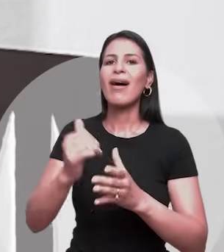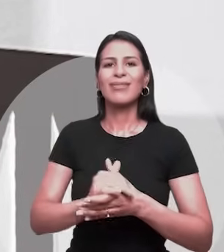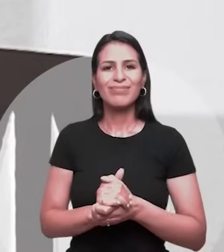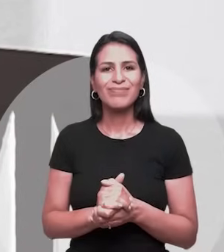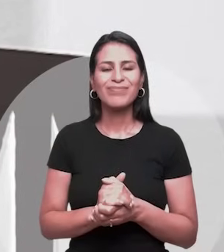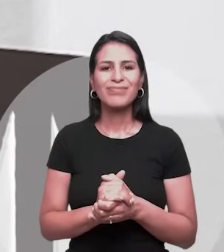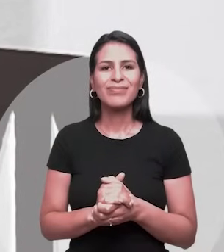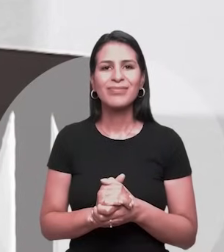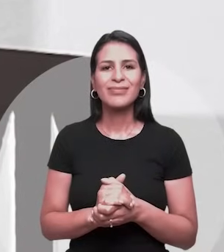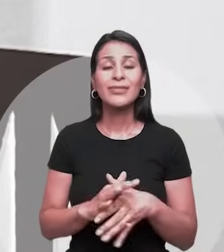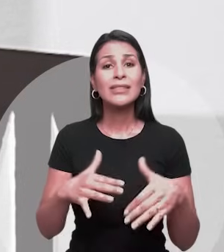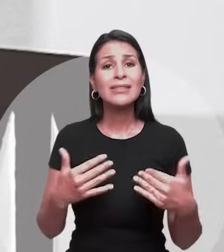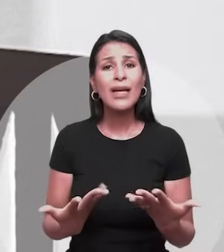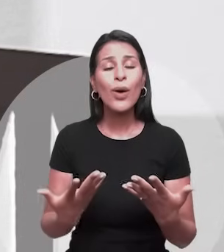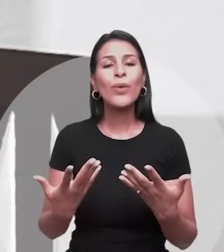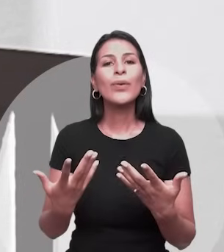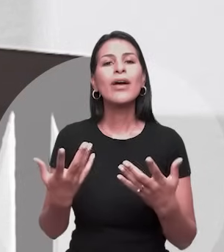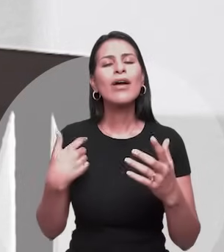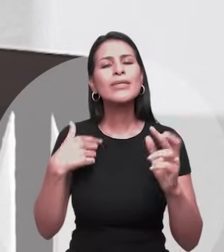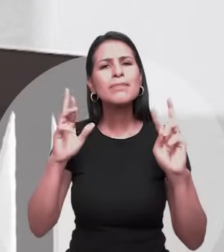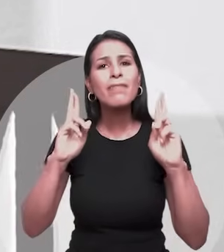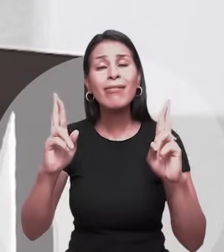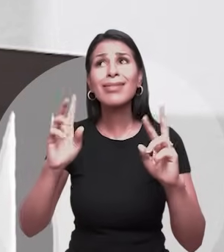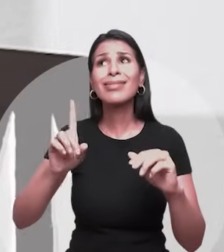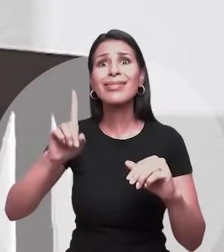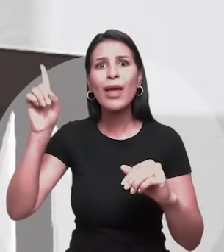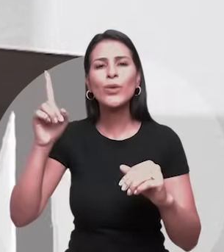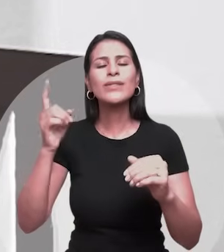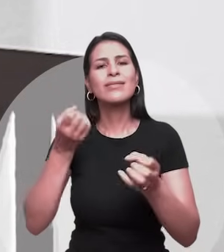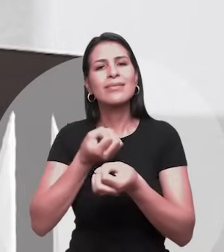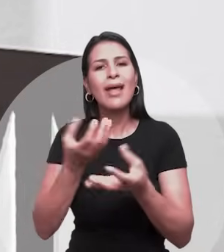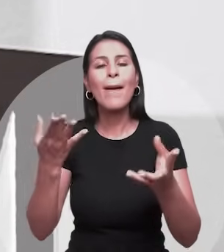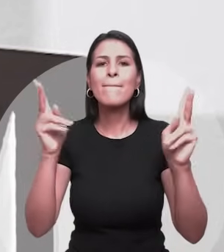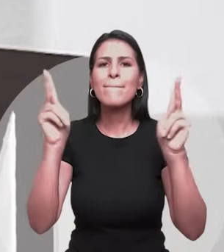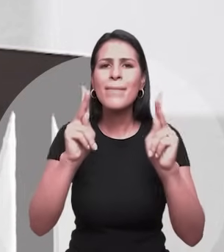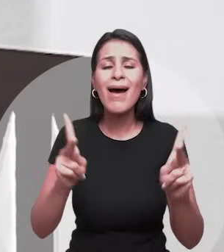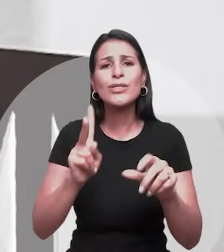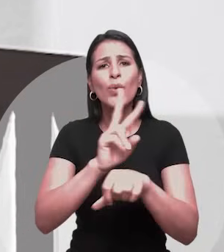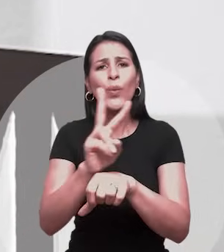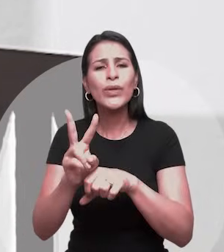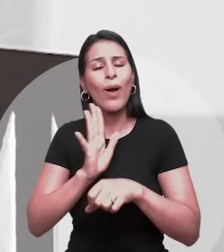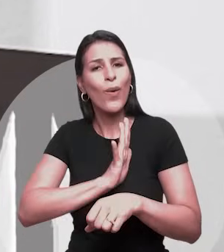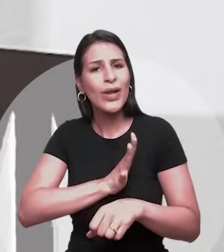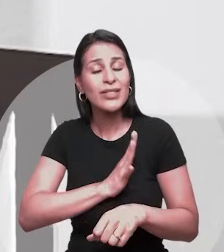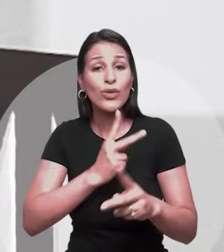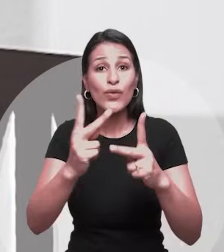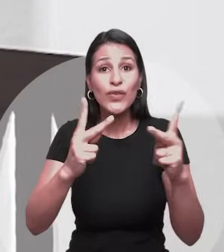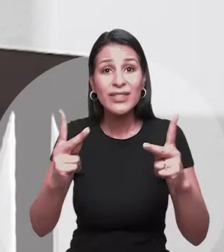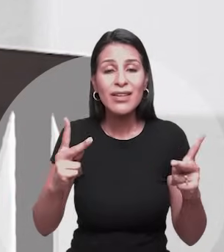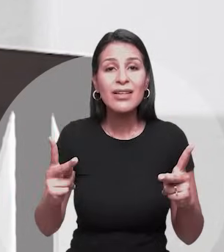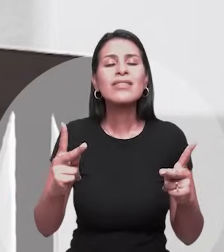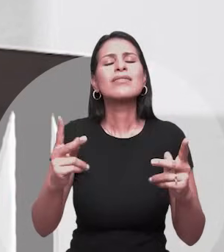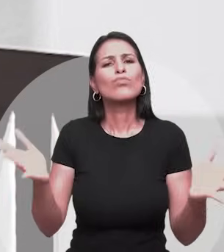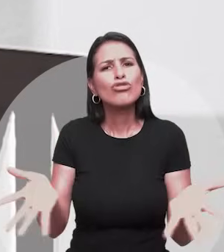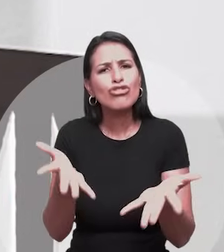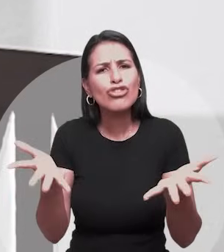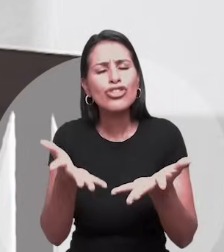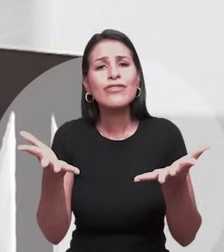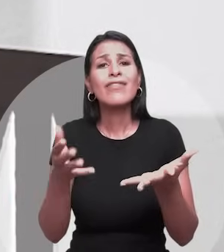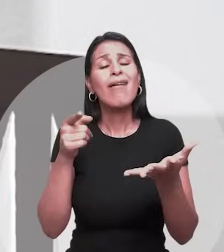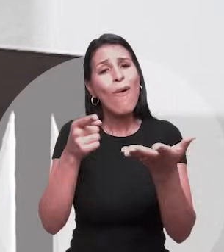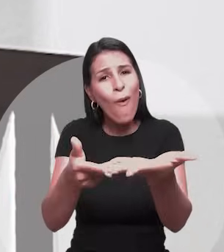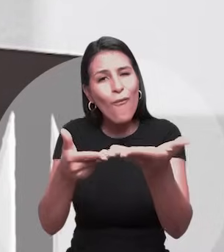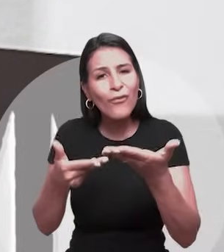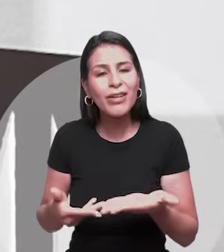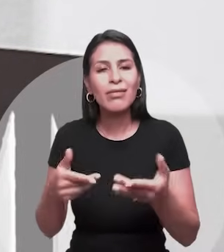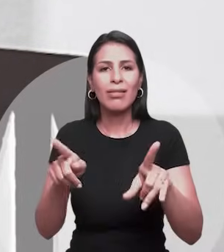Senhor, que traz paz, que traz também cuidado aos nossos corações e que nos motiva e nos convida a servi-lo